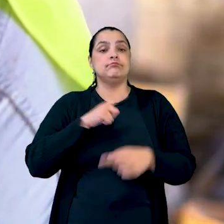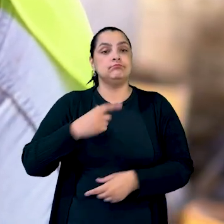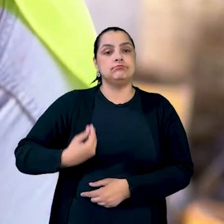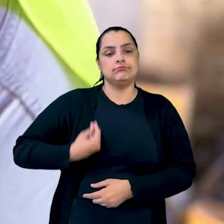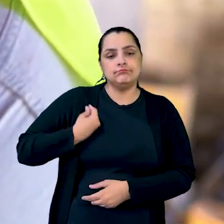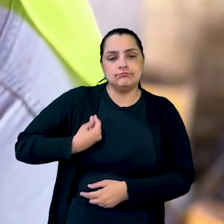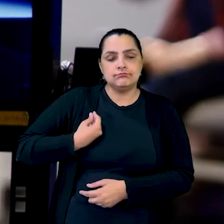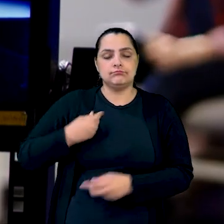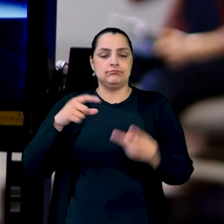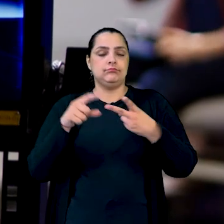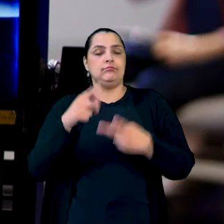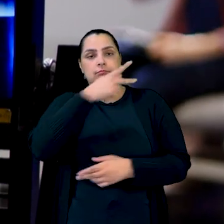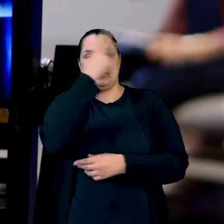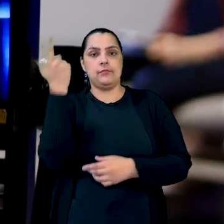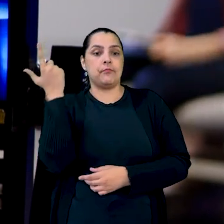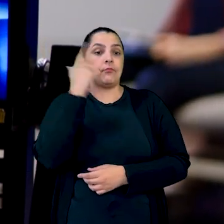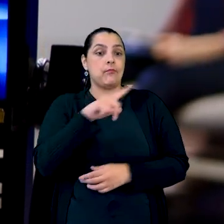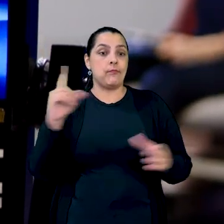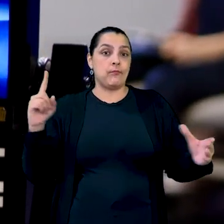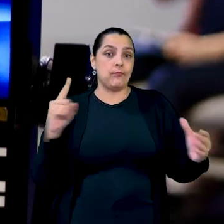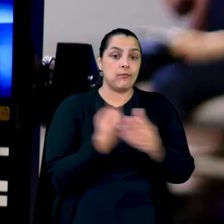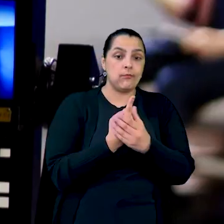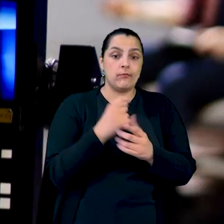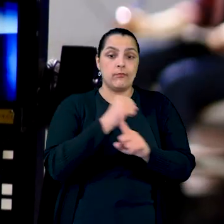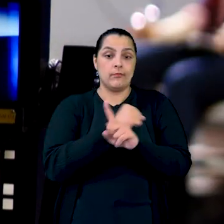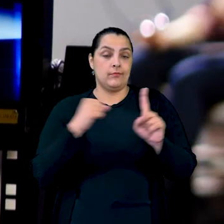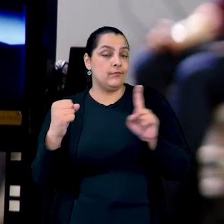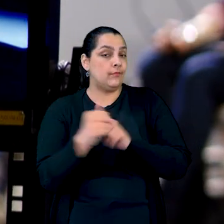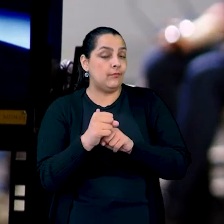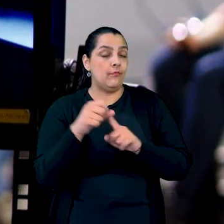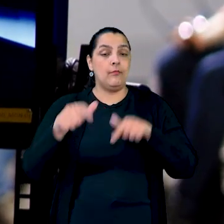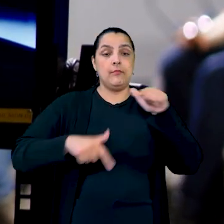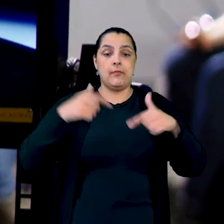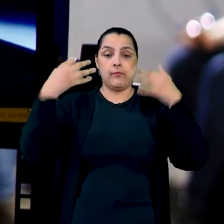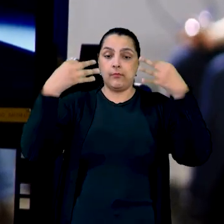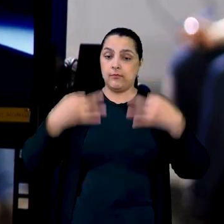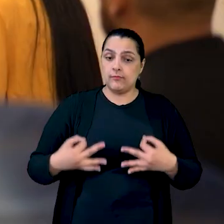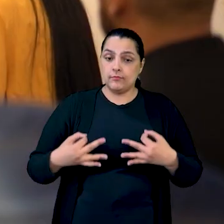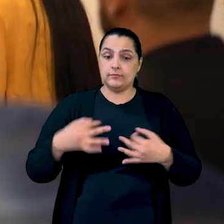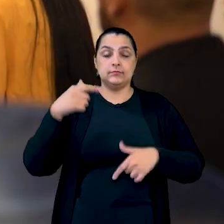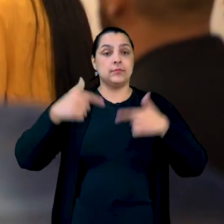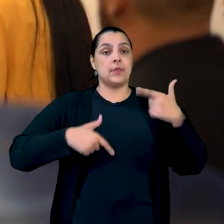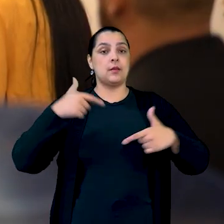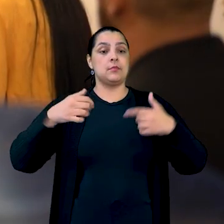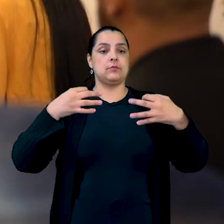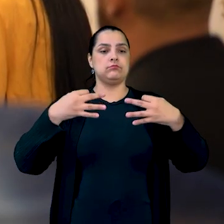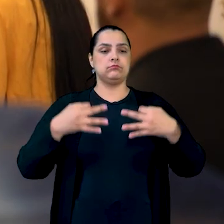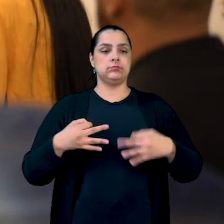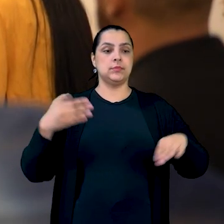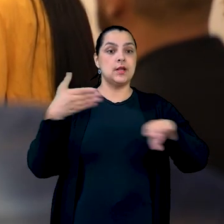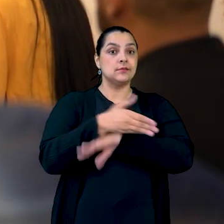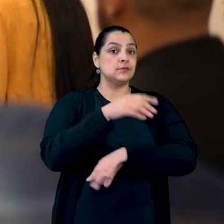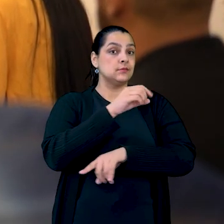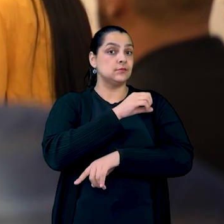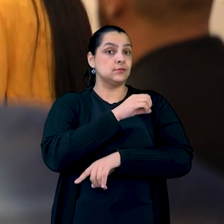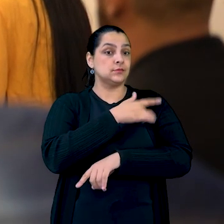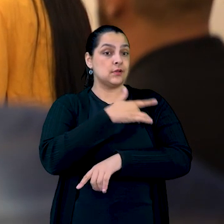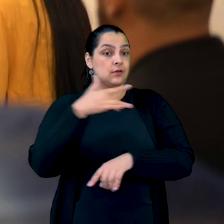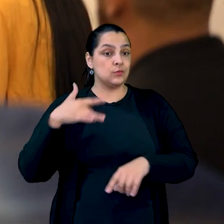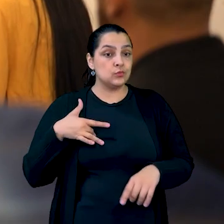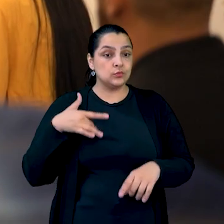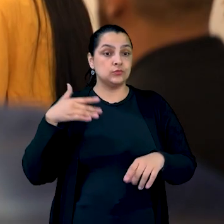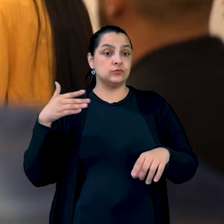meio de subsistência, que as pessoas conseguem se inserir na sociedade. É o trabalho digno, o trabalho decente que promove acesso à